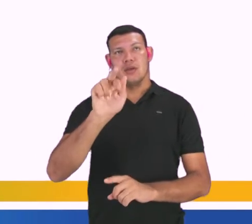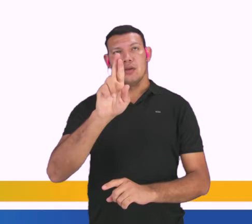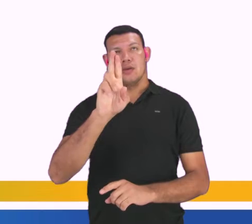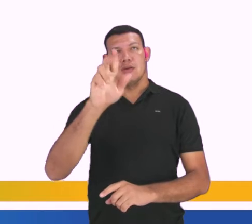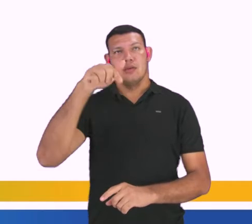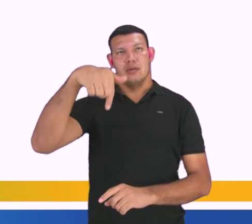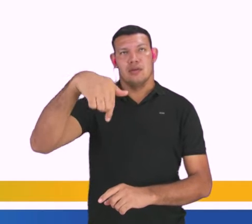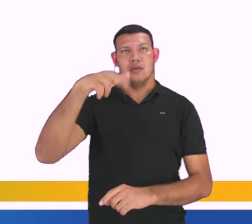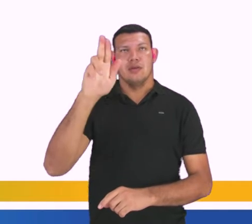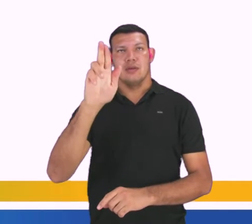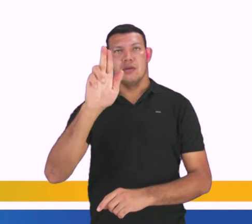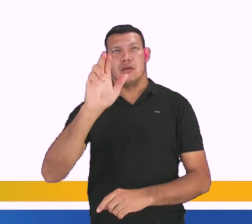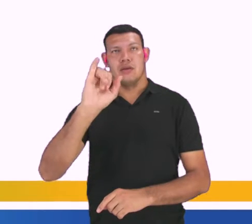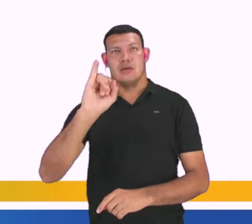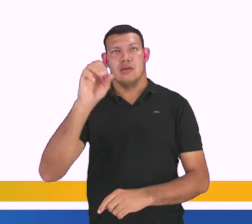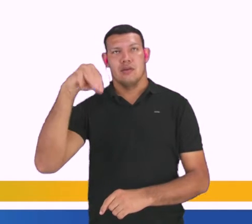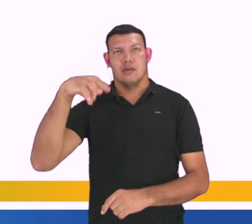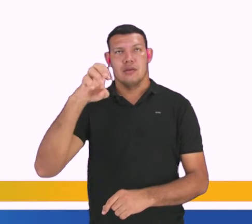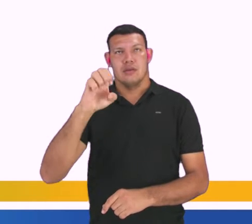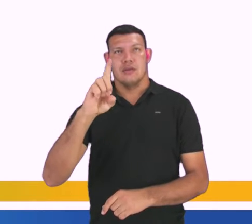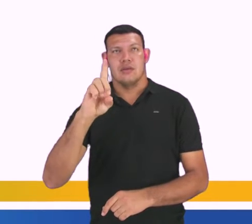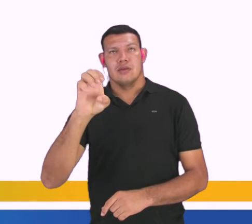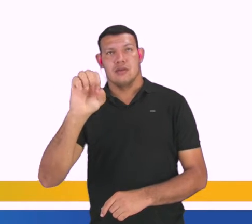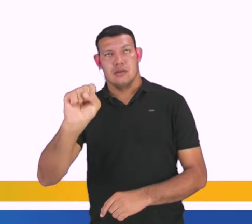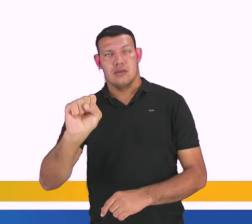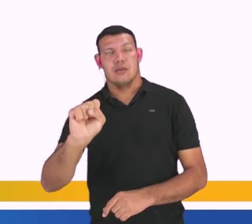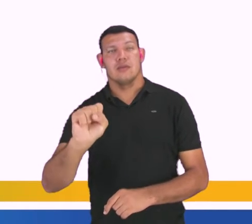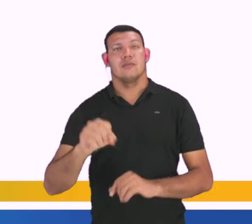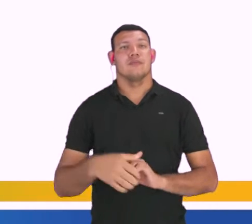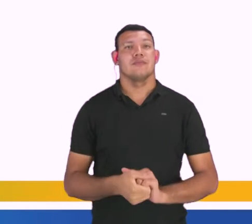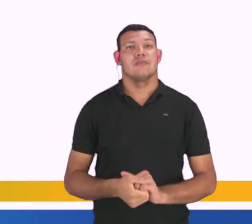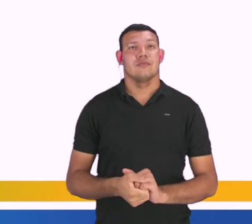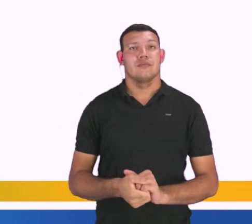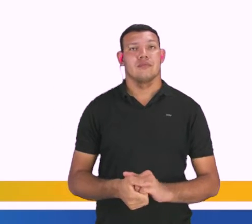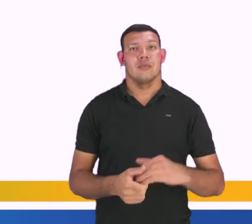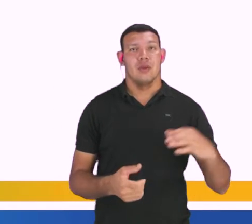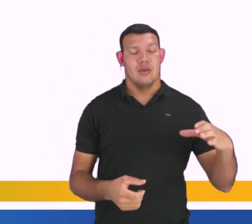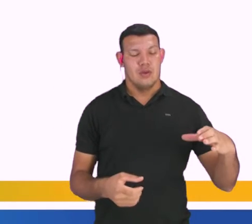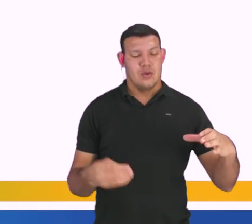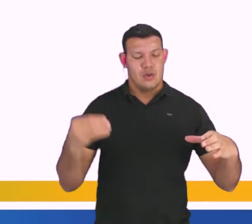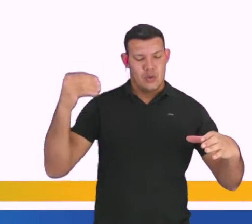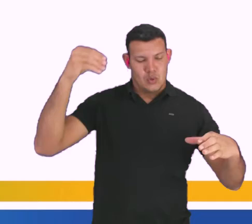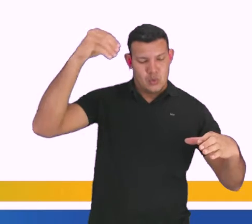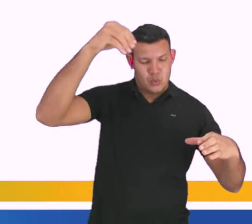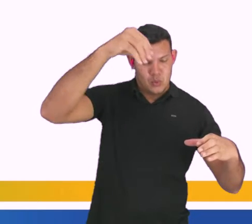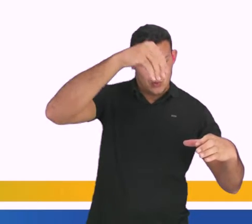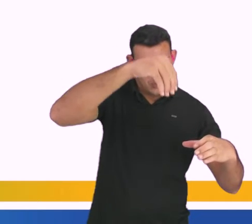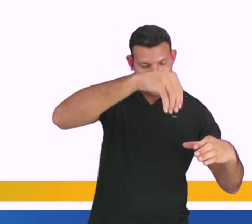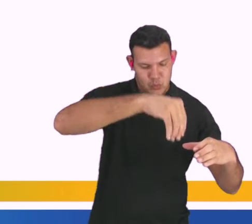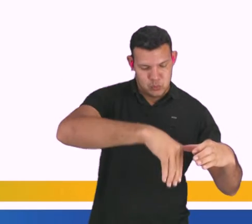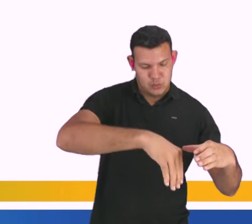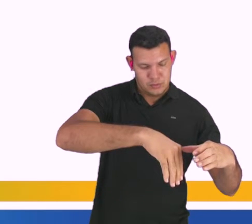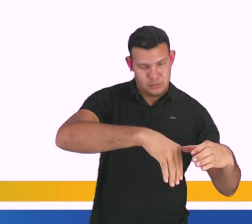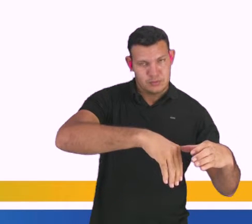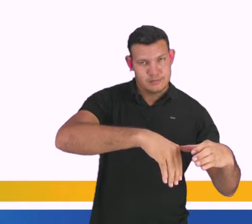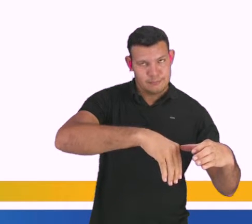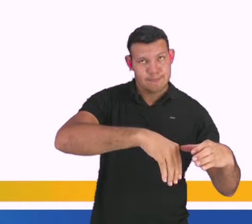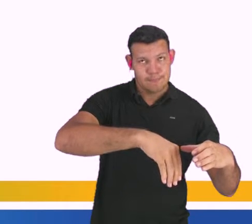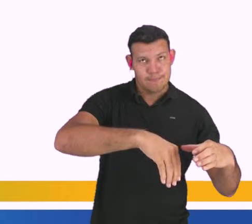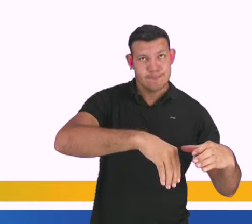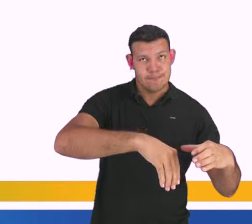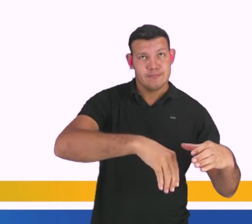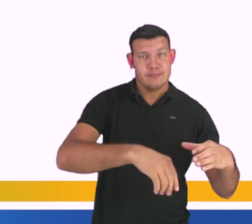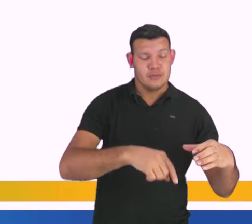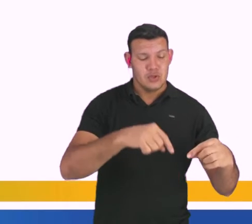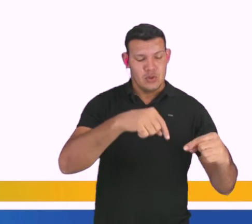baseada nesses fluidos aí. E a afirmação é assim: um corpo imerso sob a ação de uma força de empuxo vai ter essa